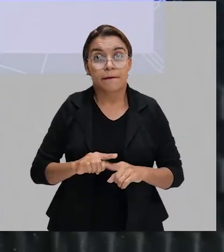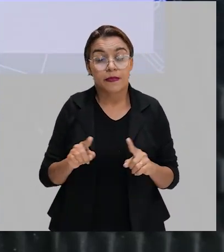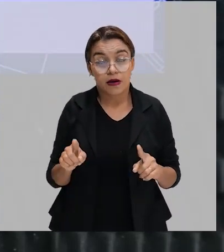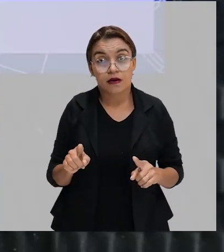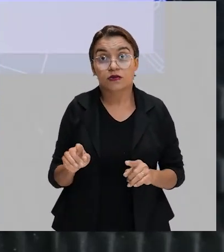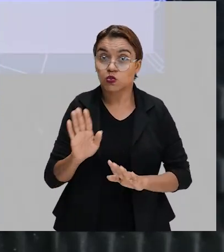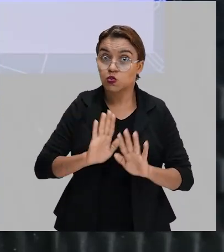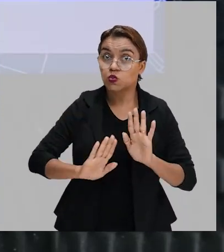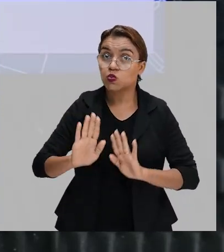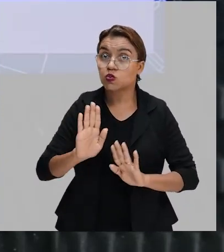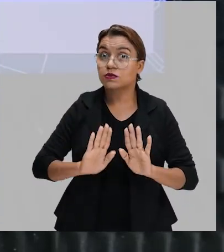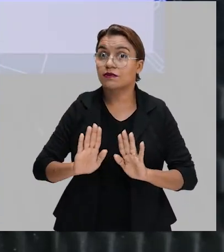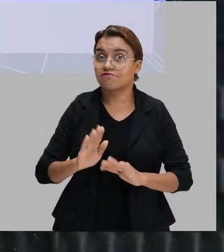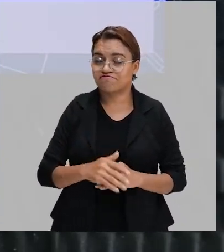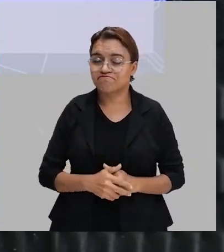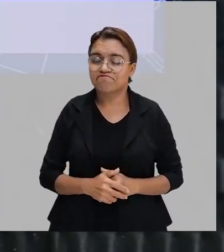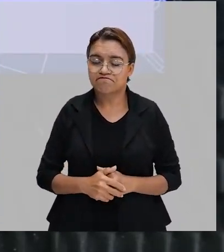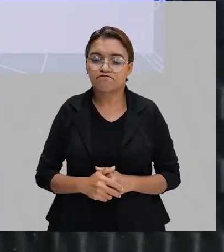o indivíduo até.